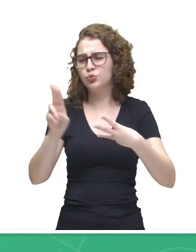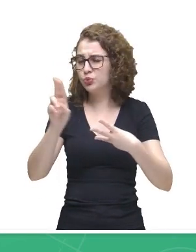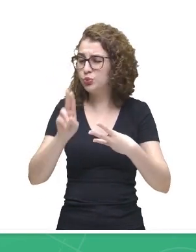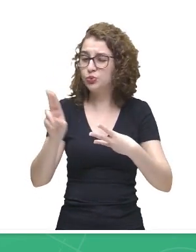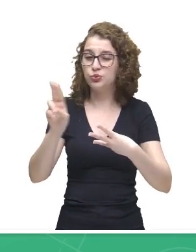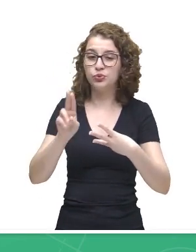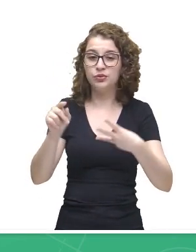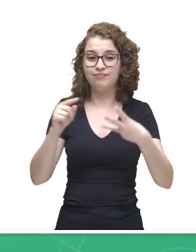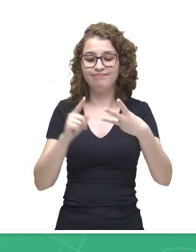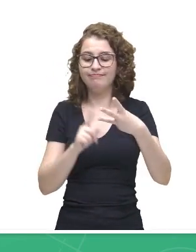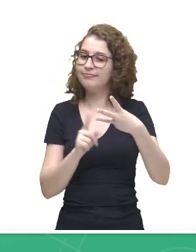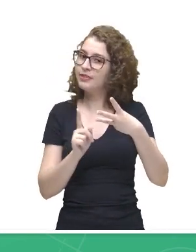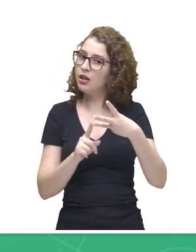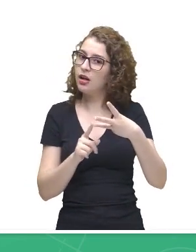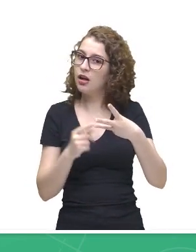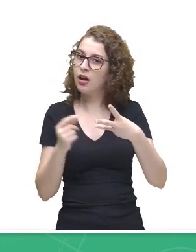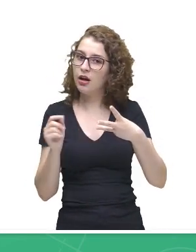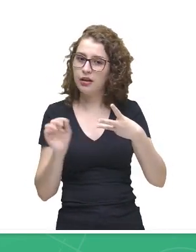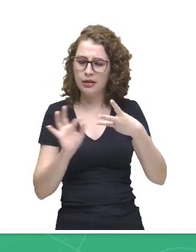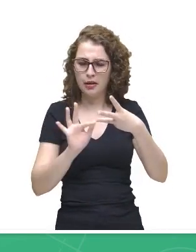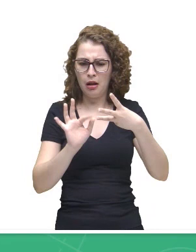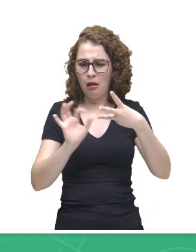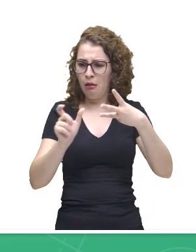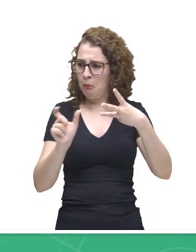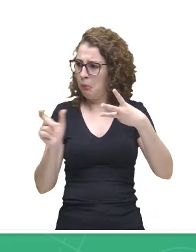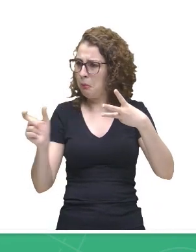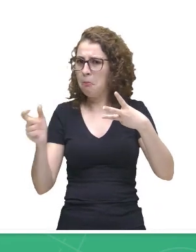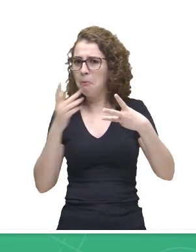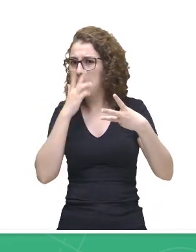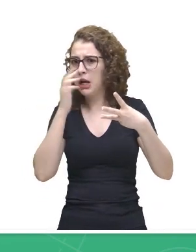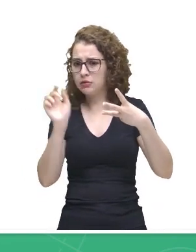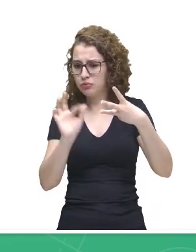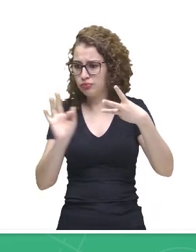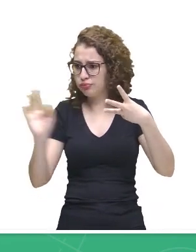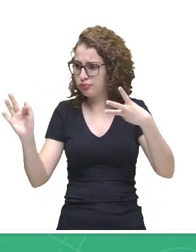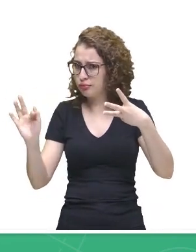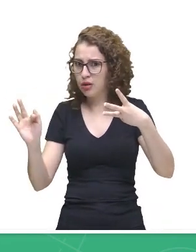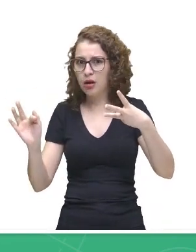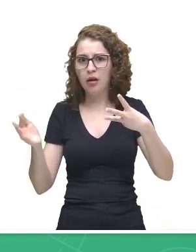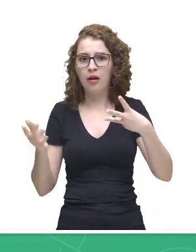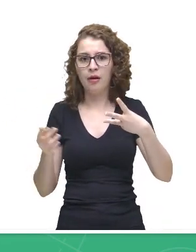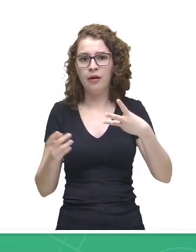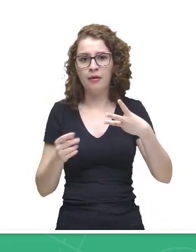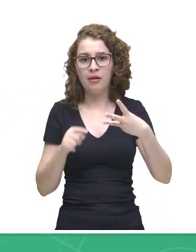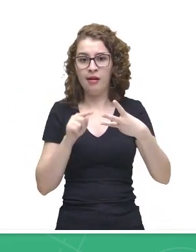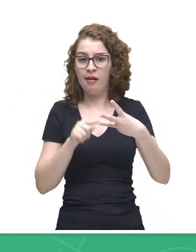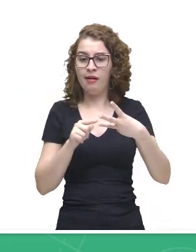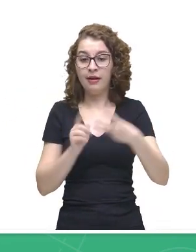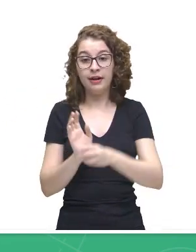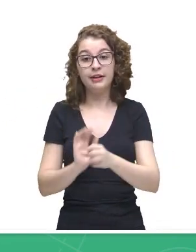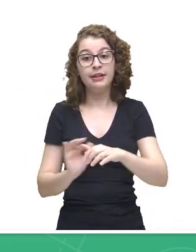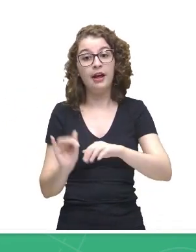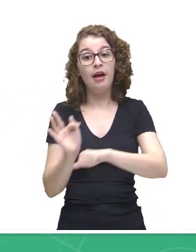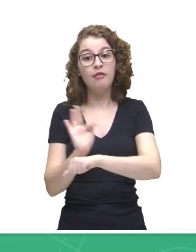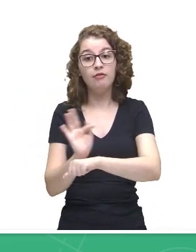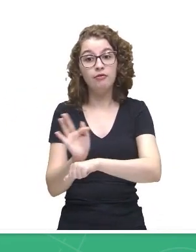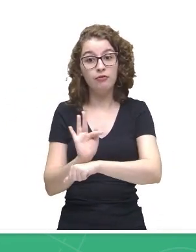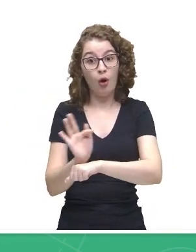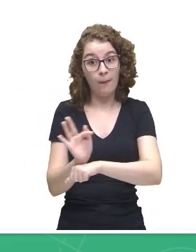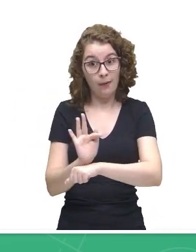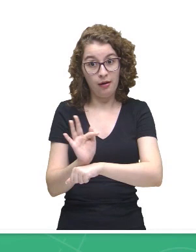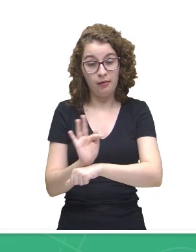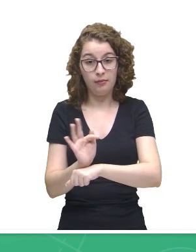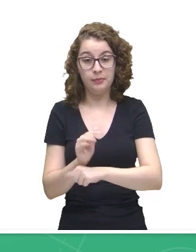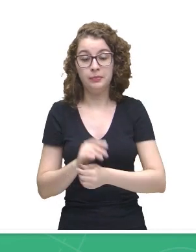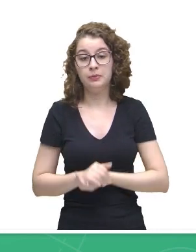e essa aqui, que é enorme, né? Vai ser uma mais elaborada, mais estilosa, lá para aquela redação